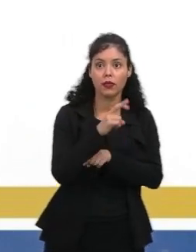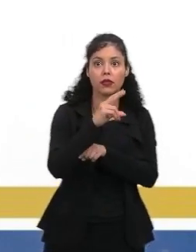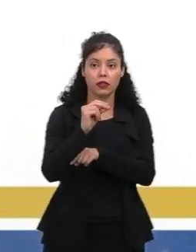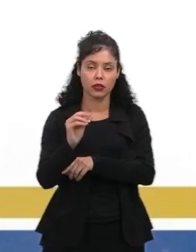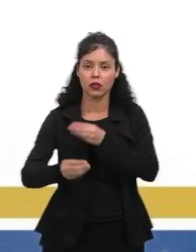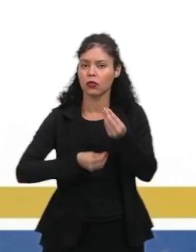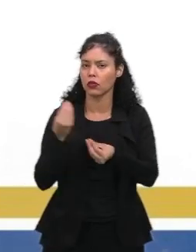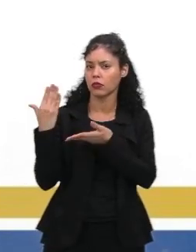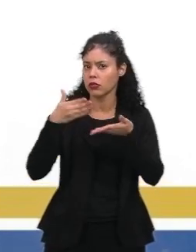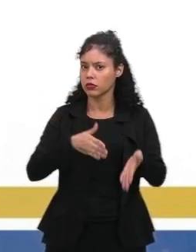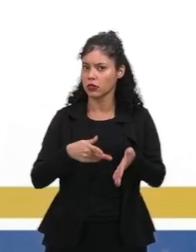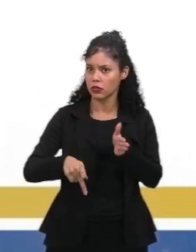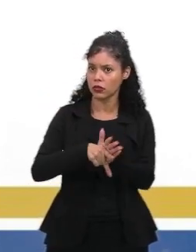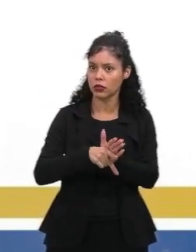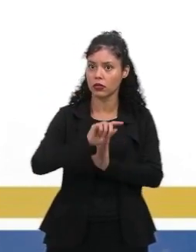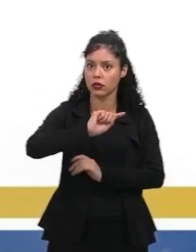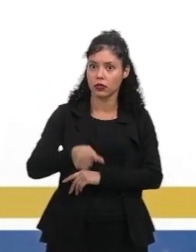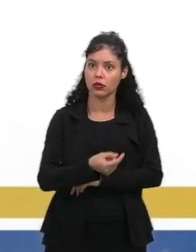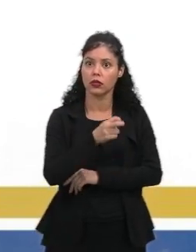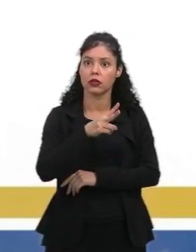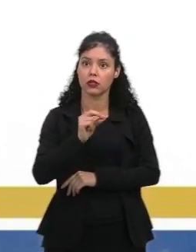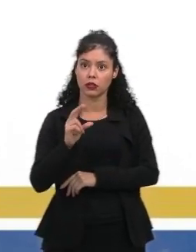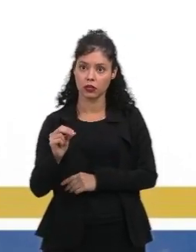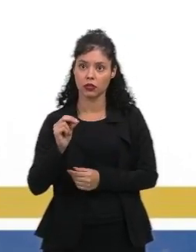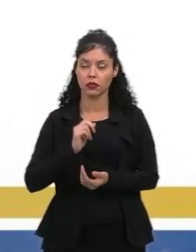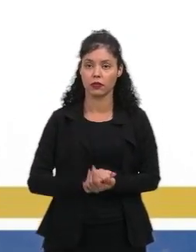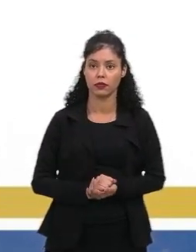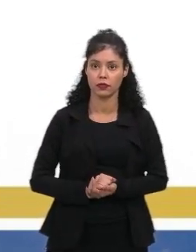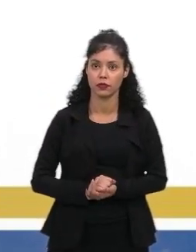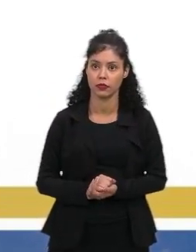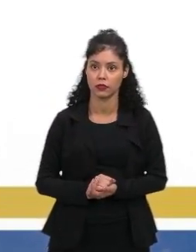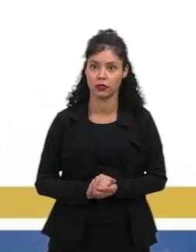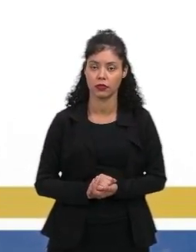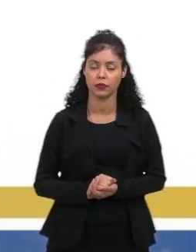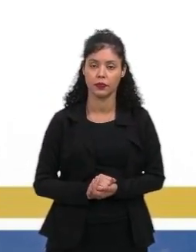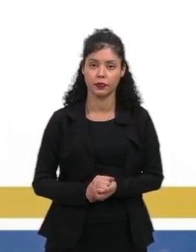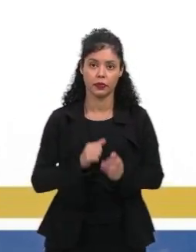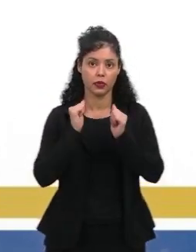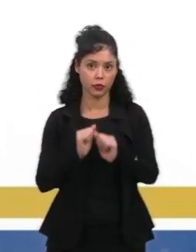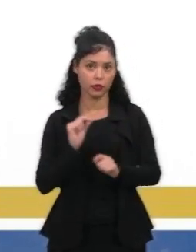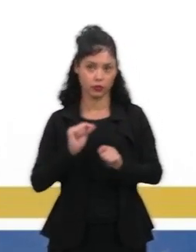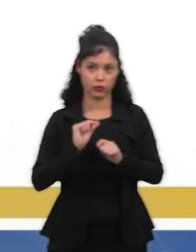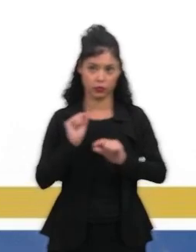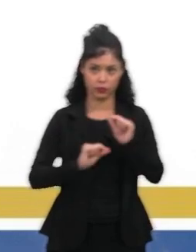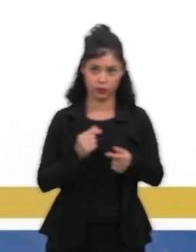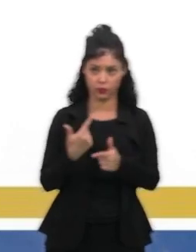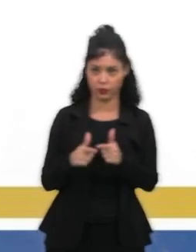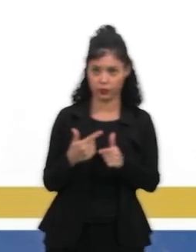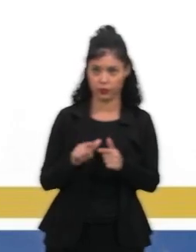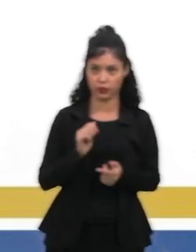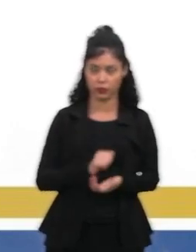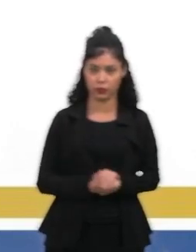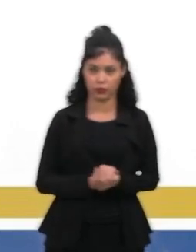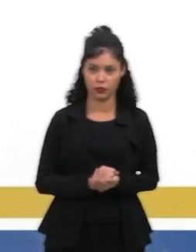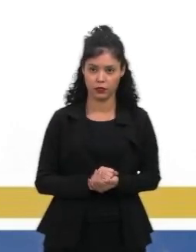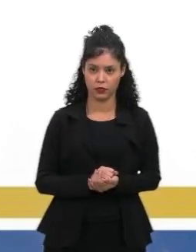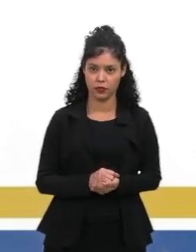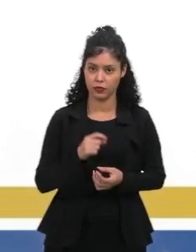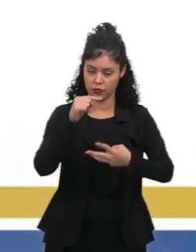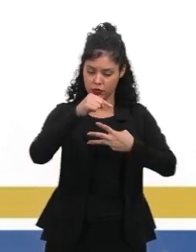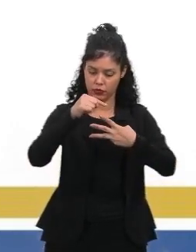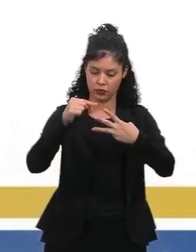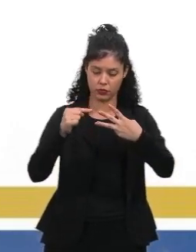Como que a gente chega nesse 1.500? Tá. A gente pode fazer o seguinte problema. Eu sei que são